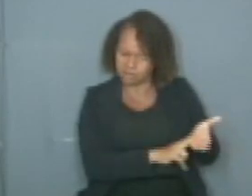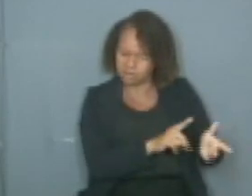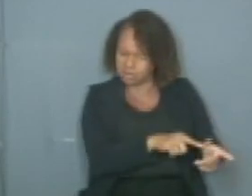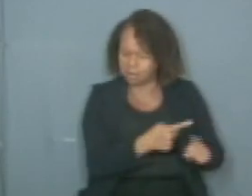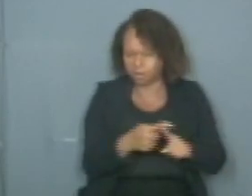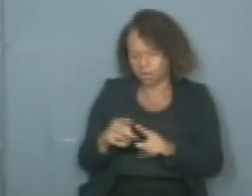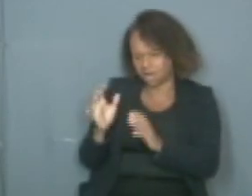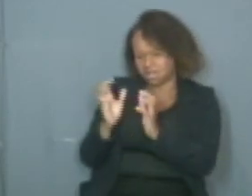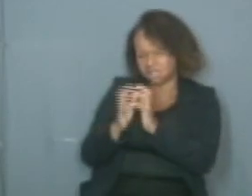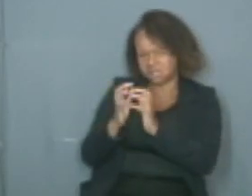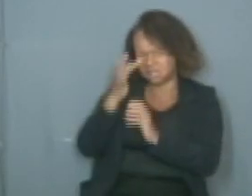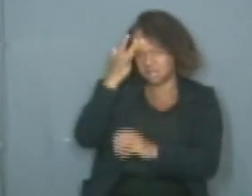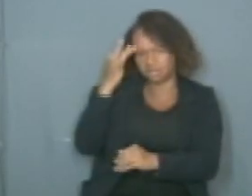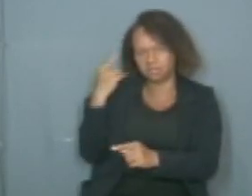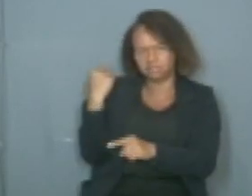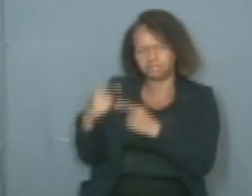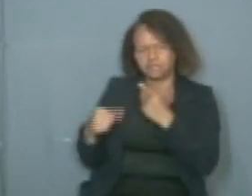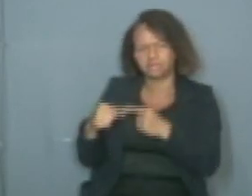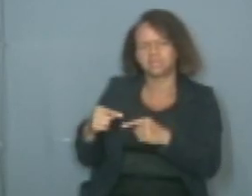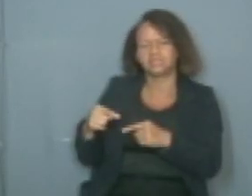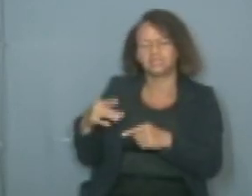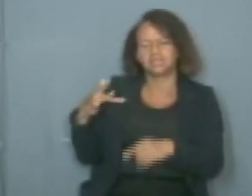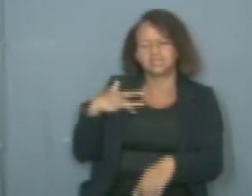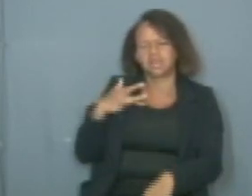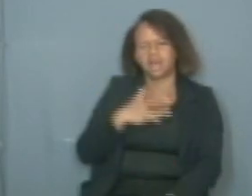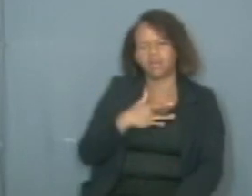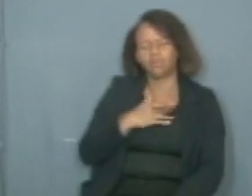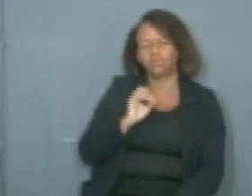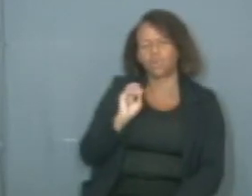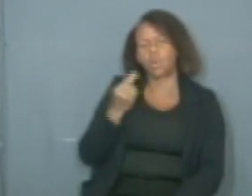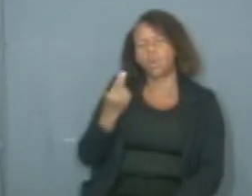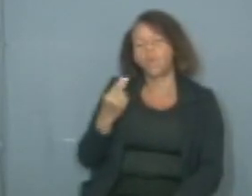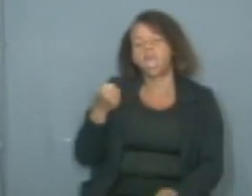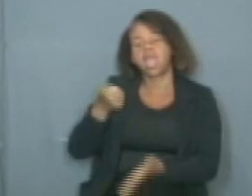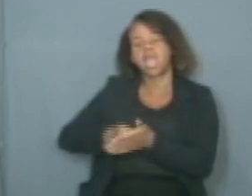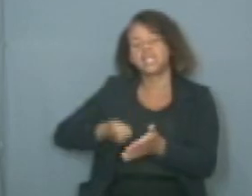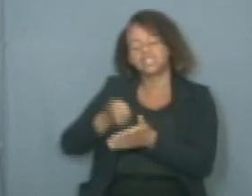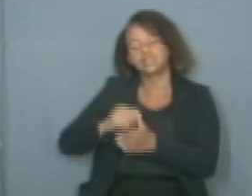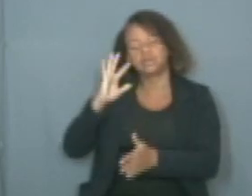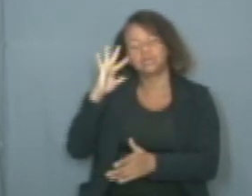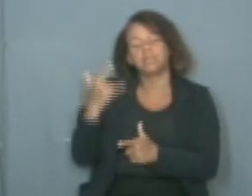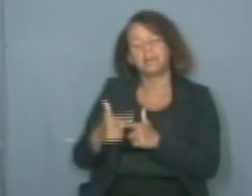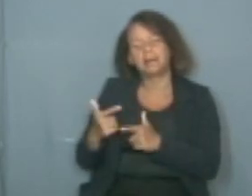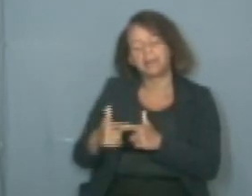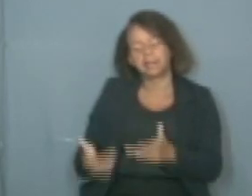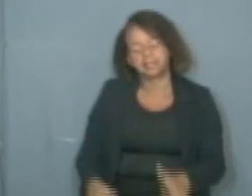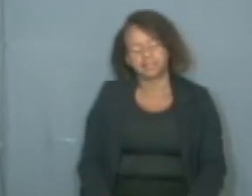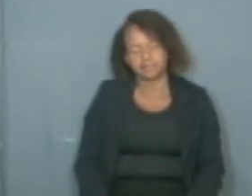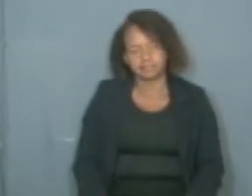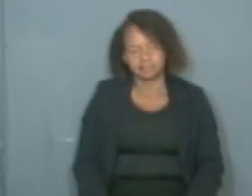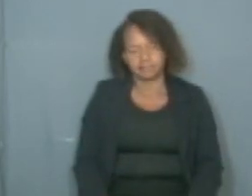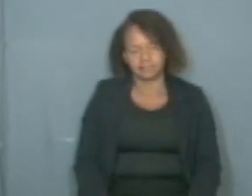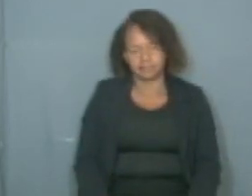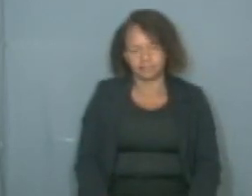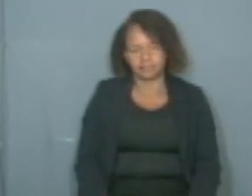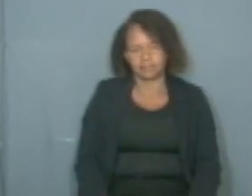não interdita também as unidades de saúde da prefeitura ou exige a solução do problema?